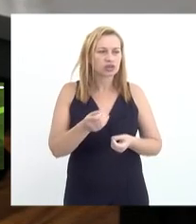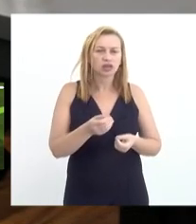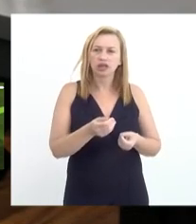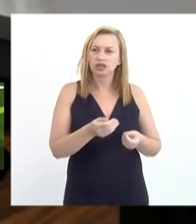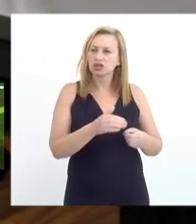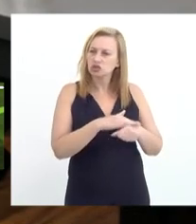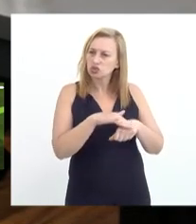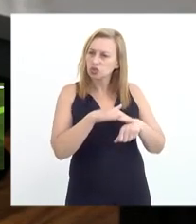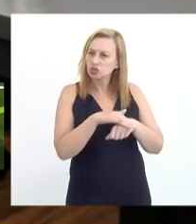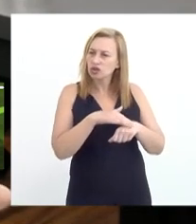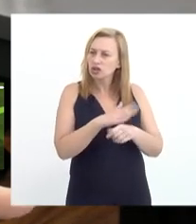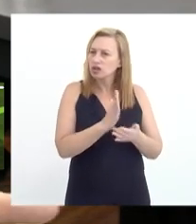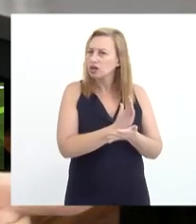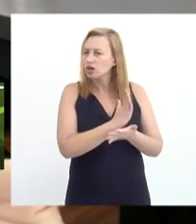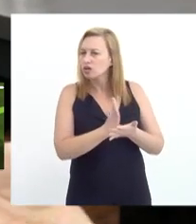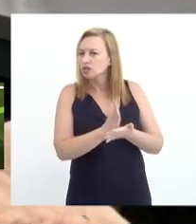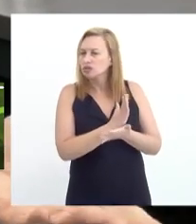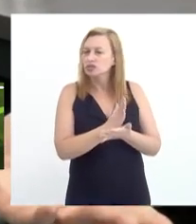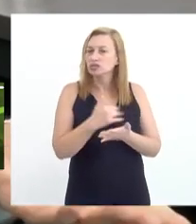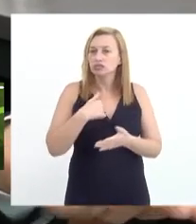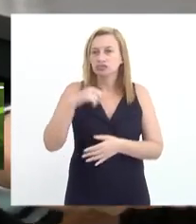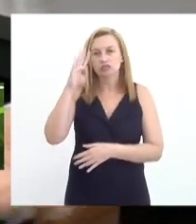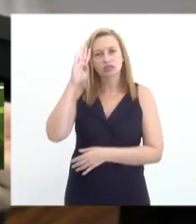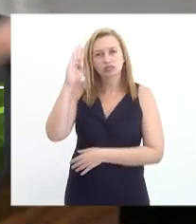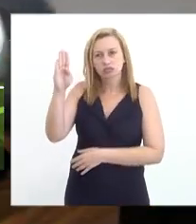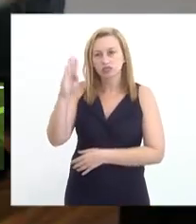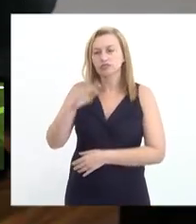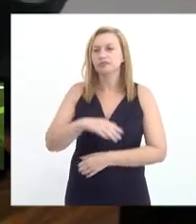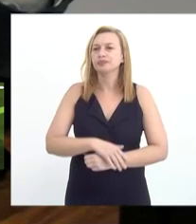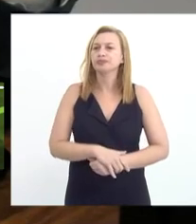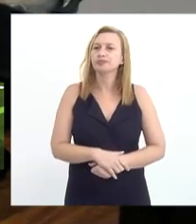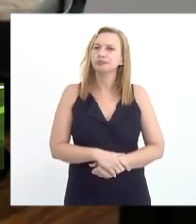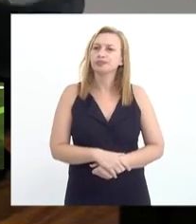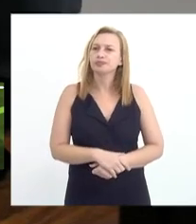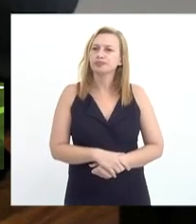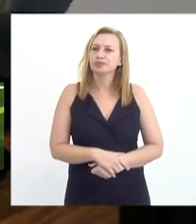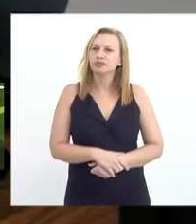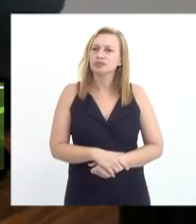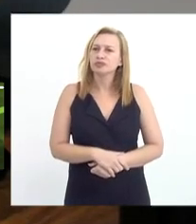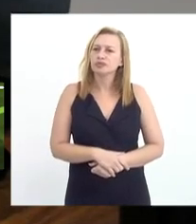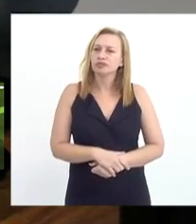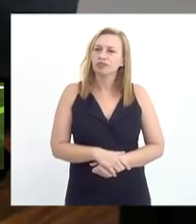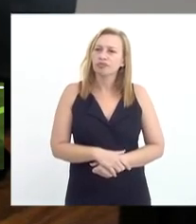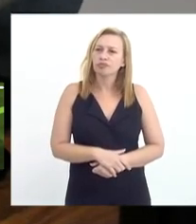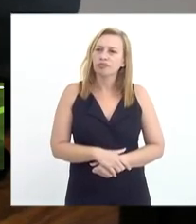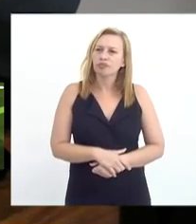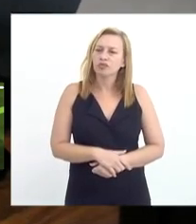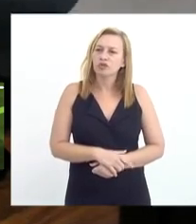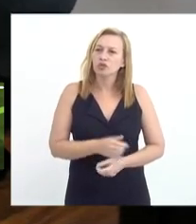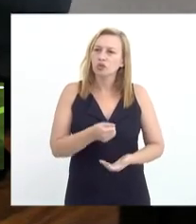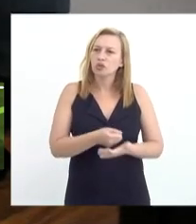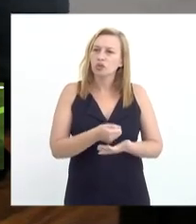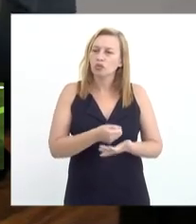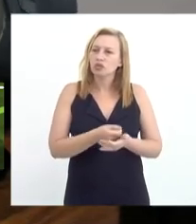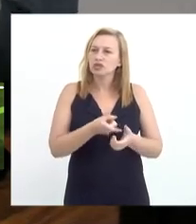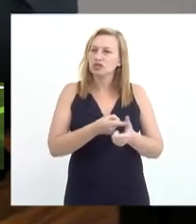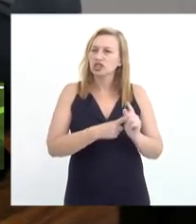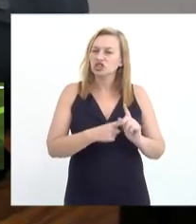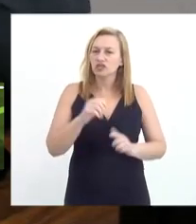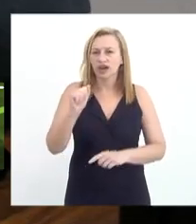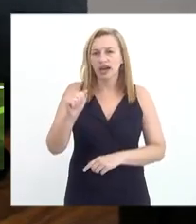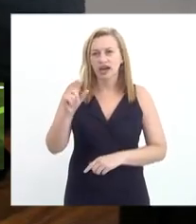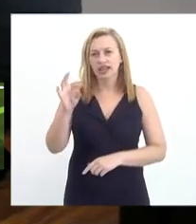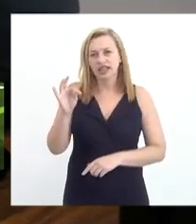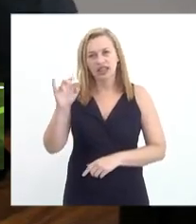Algo que eu acho Fundamental Os créditos passíveis De cobrança Da dívida ativa